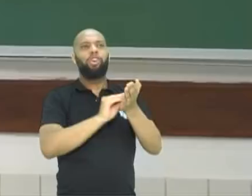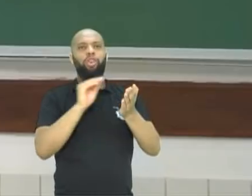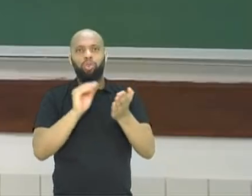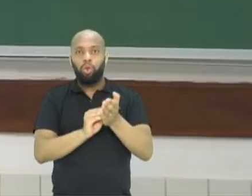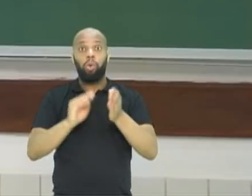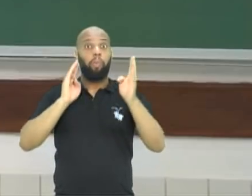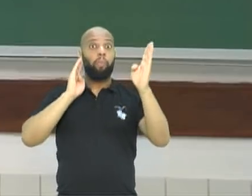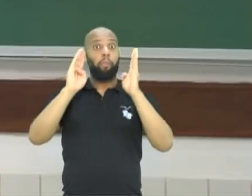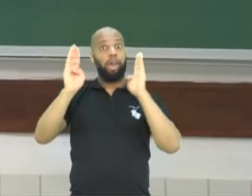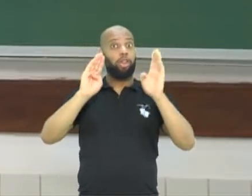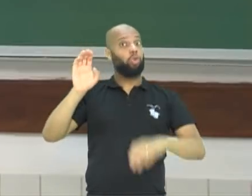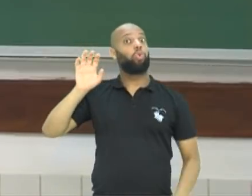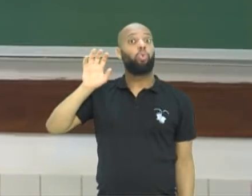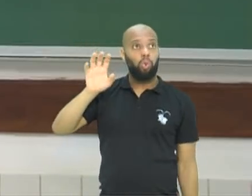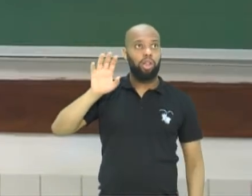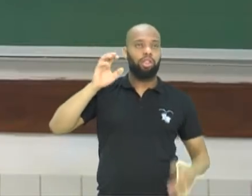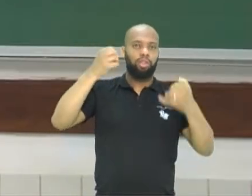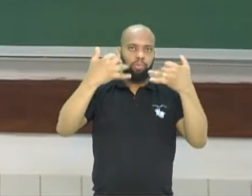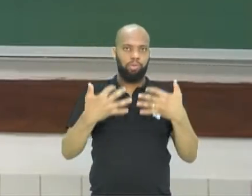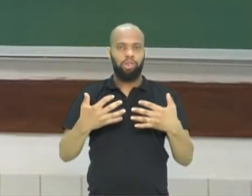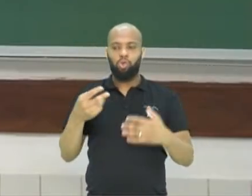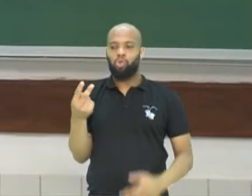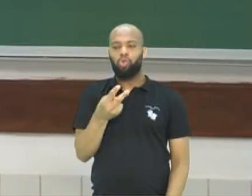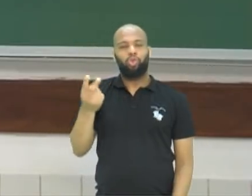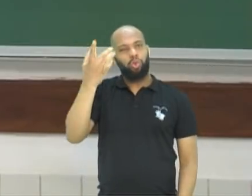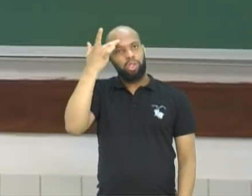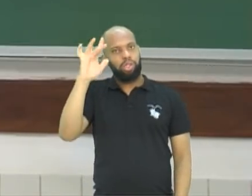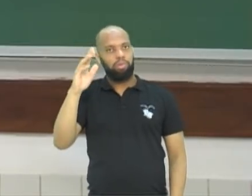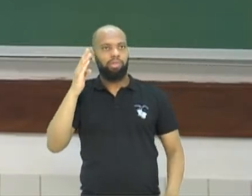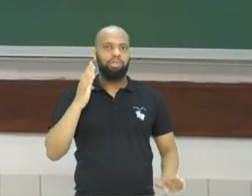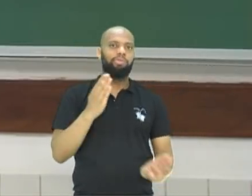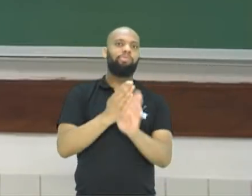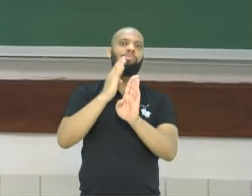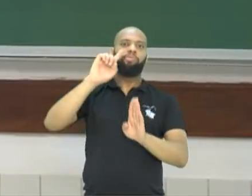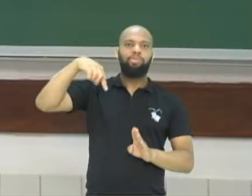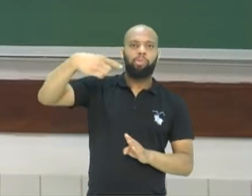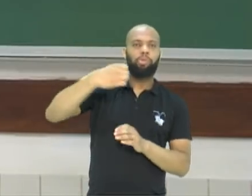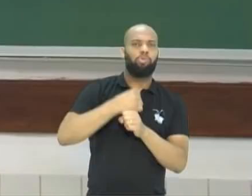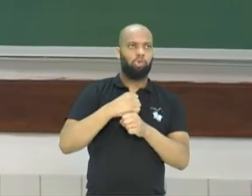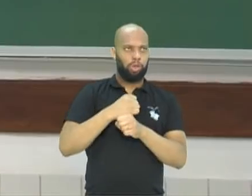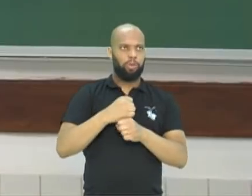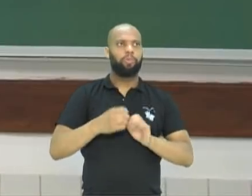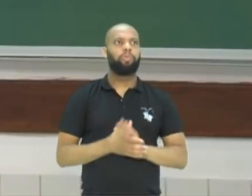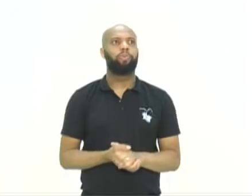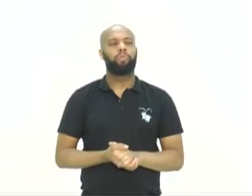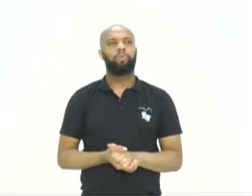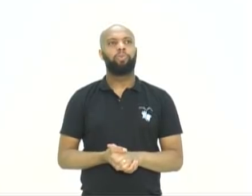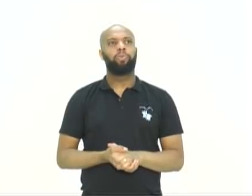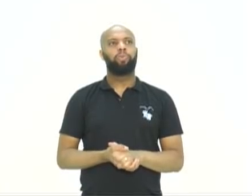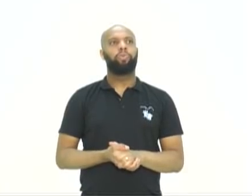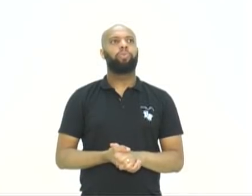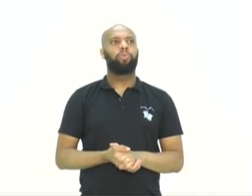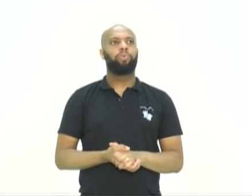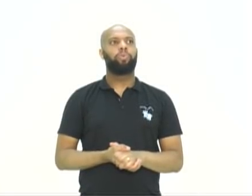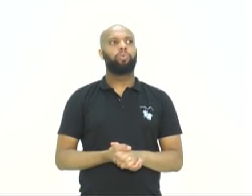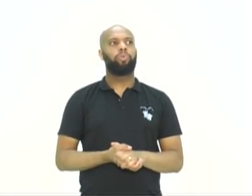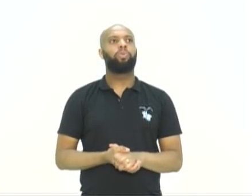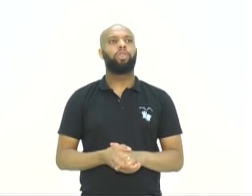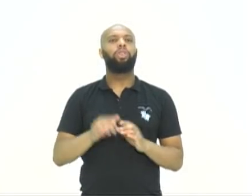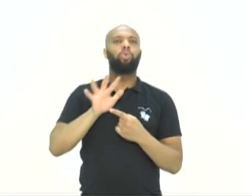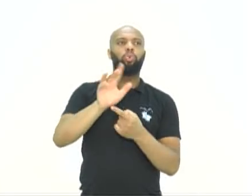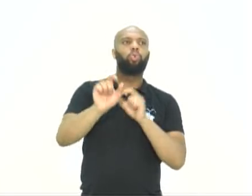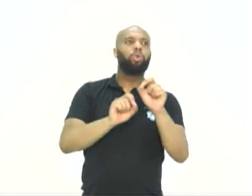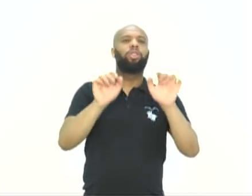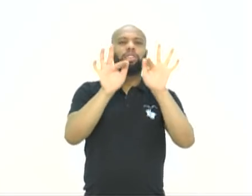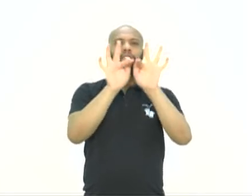esta época, eles não sabiam. Foram descobrir algum tempo depois. Pessoal, eu trouxe aqui